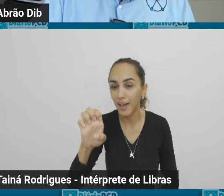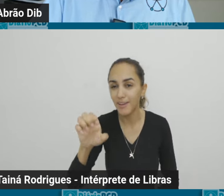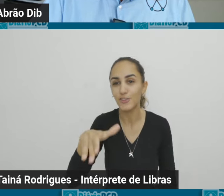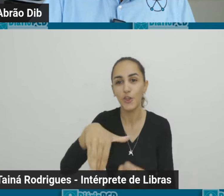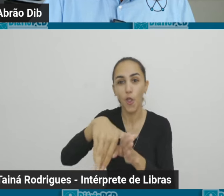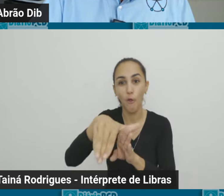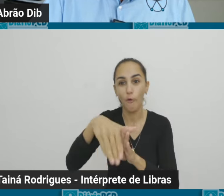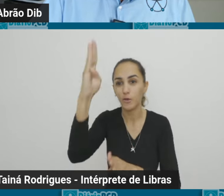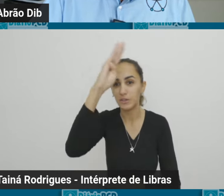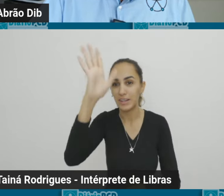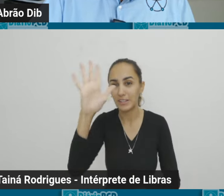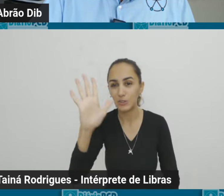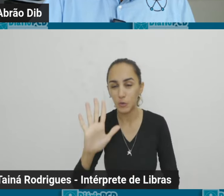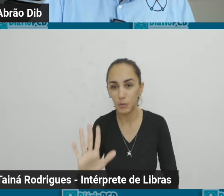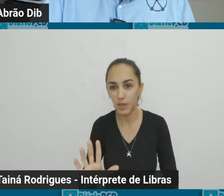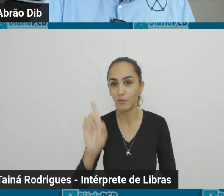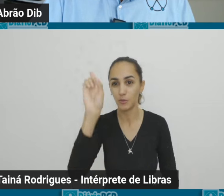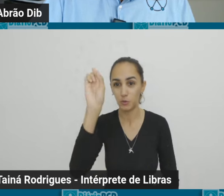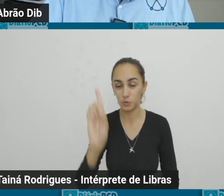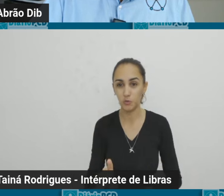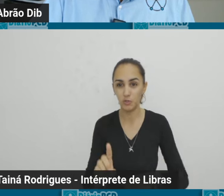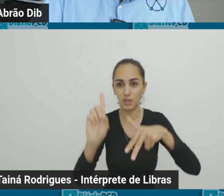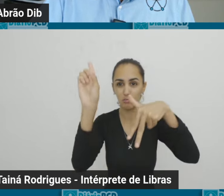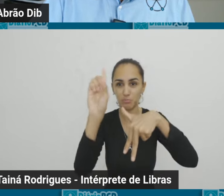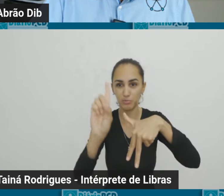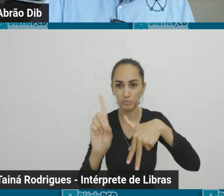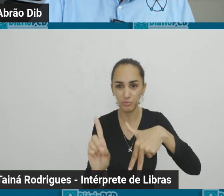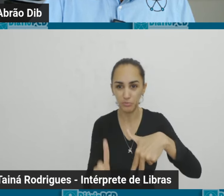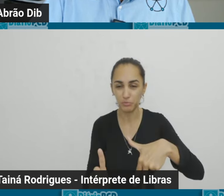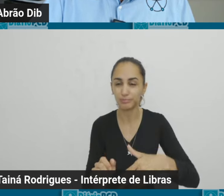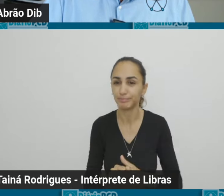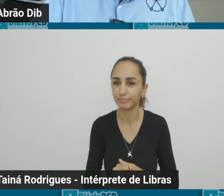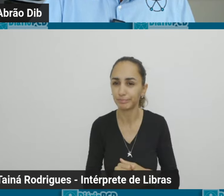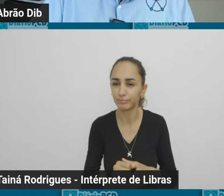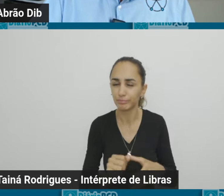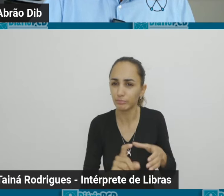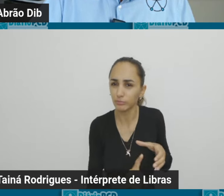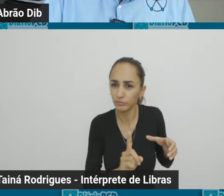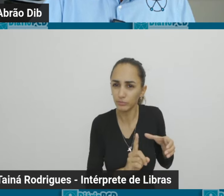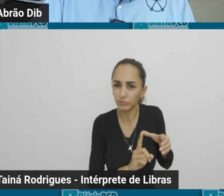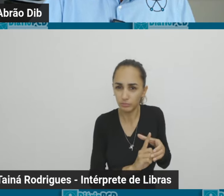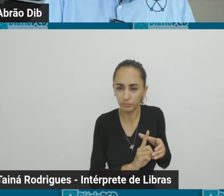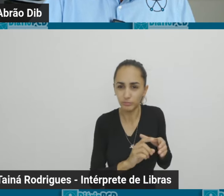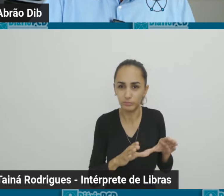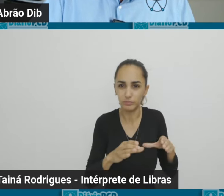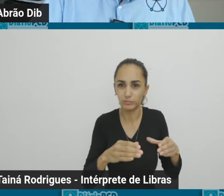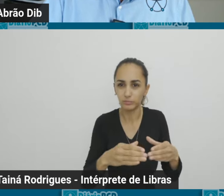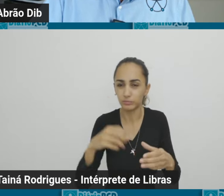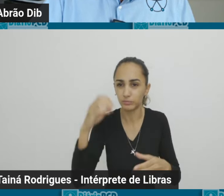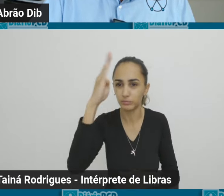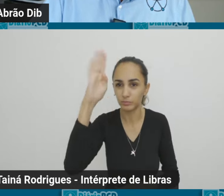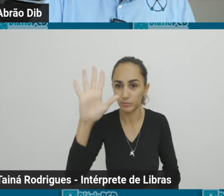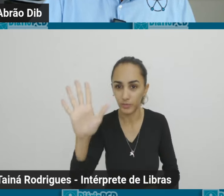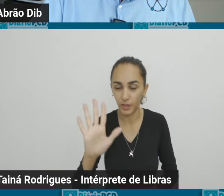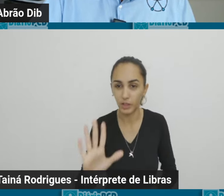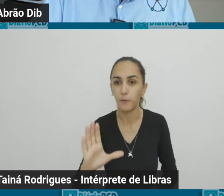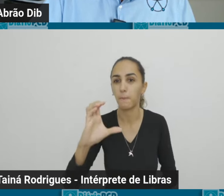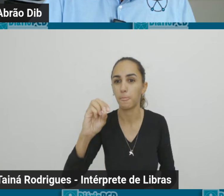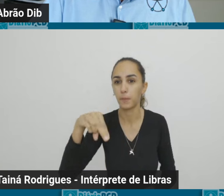com Deficiência. Ficamos privados na Comissão Nacional dos Direitos da Pessoa com Deficiência, no CONAD, da